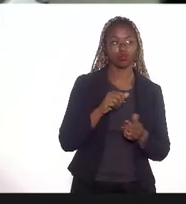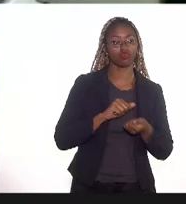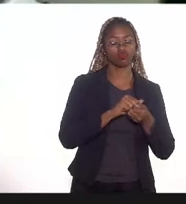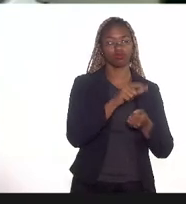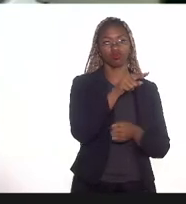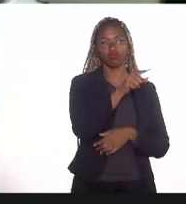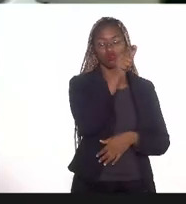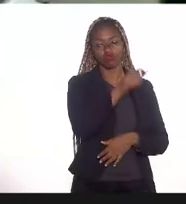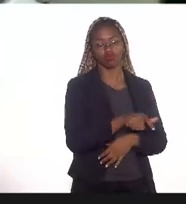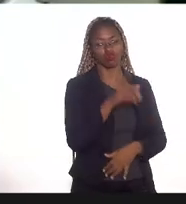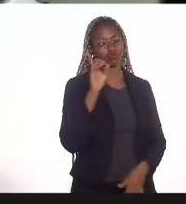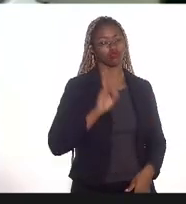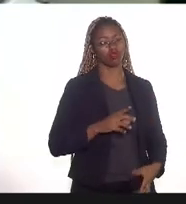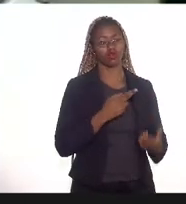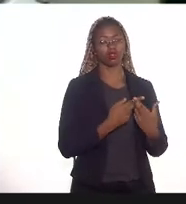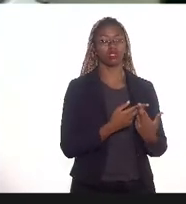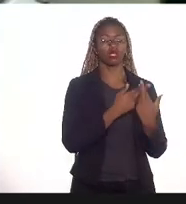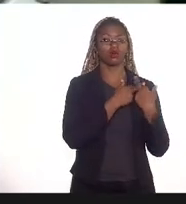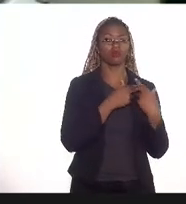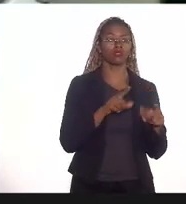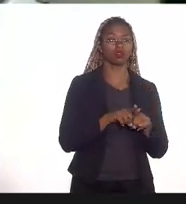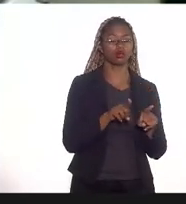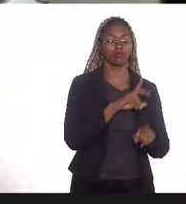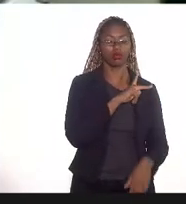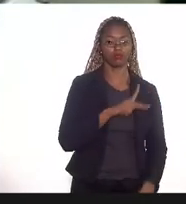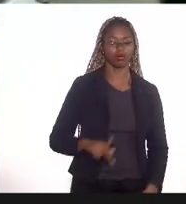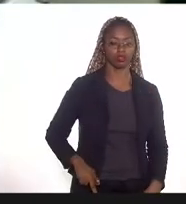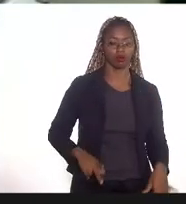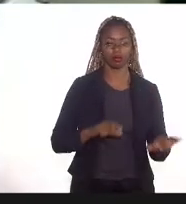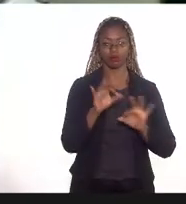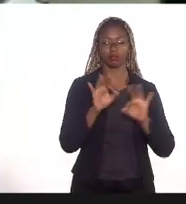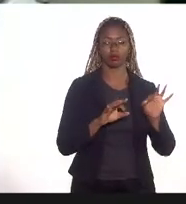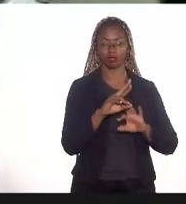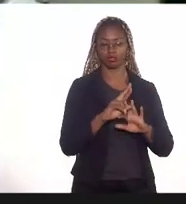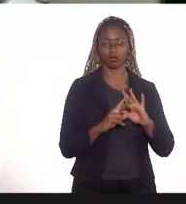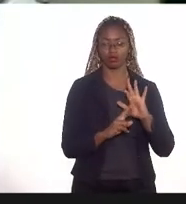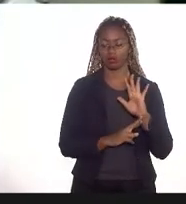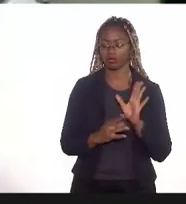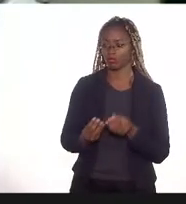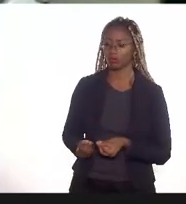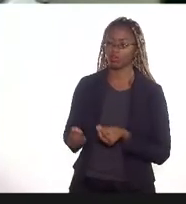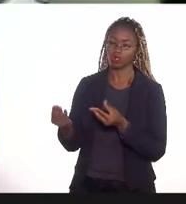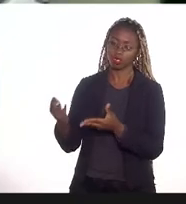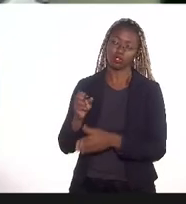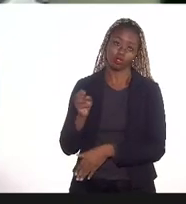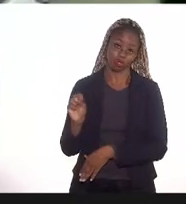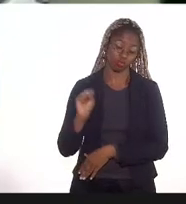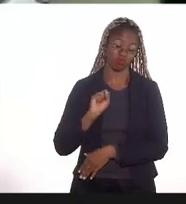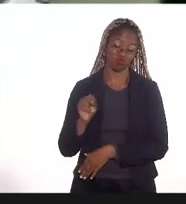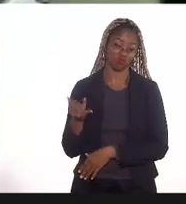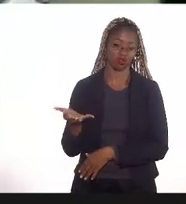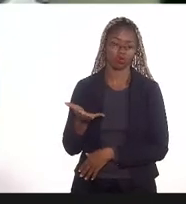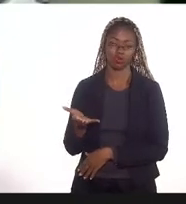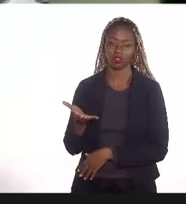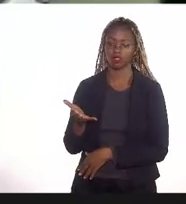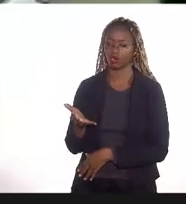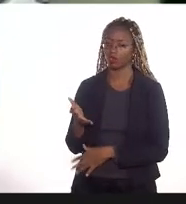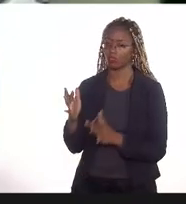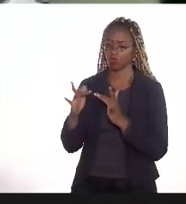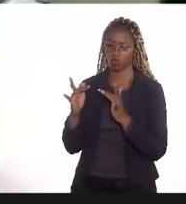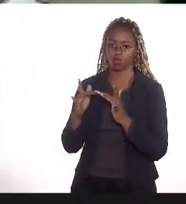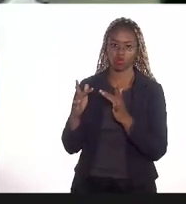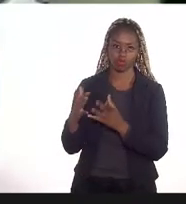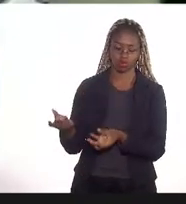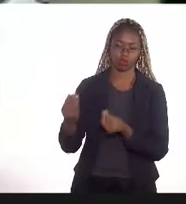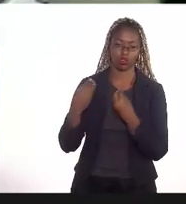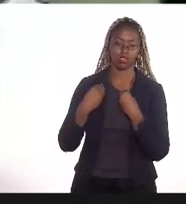diretora responsável e a presidência, e nós elaborarmos um relatório. Se o senhor quiser, eu posso, se quiser me passar